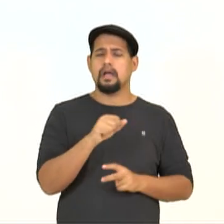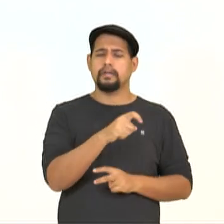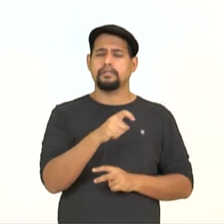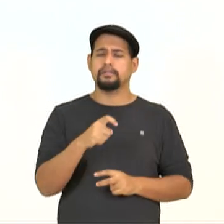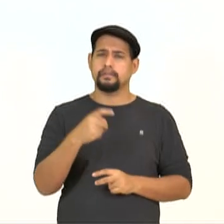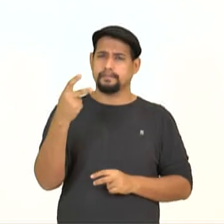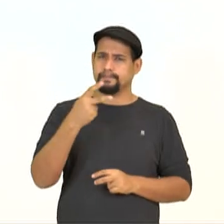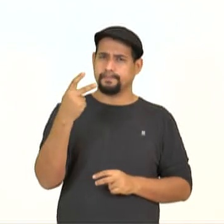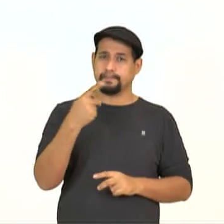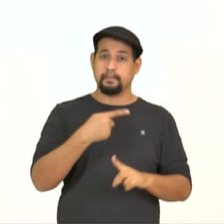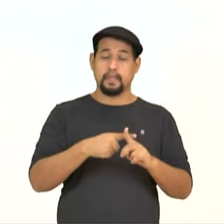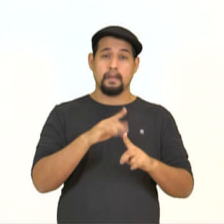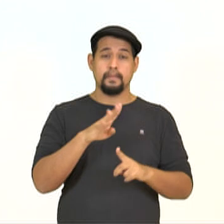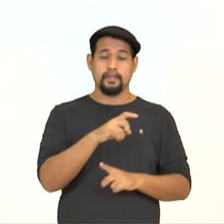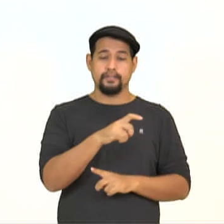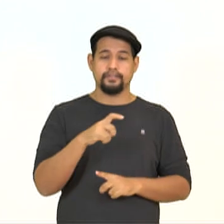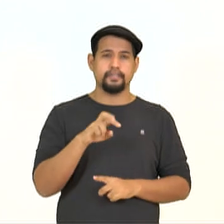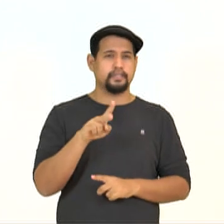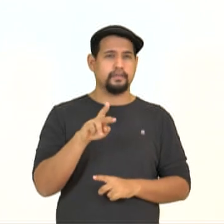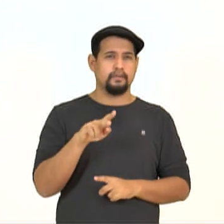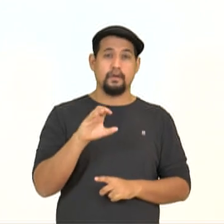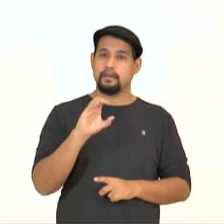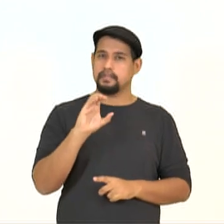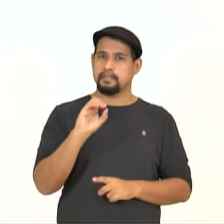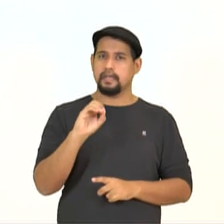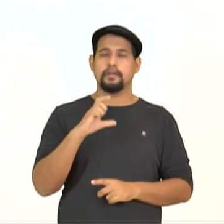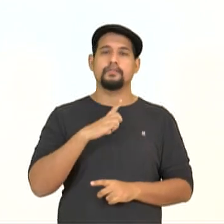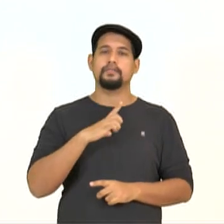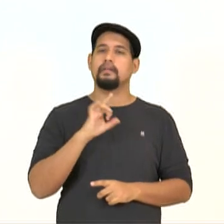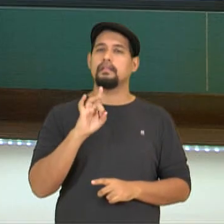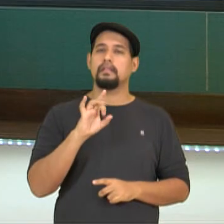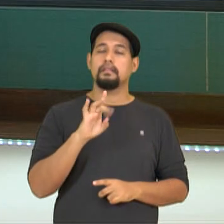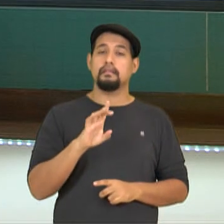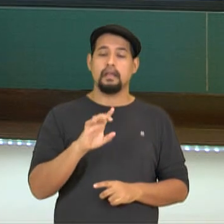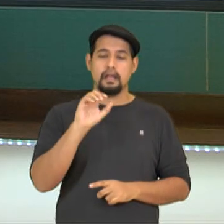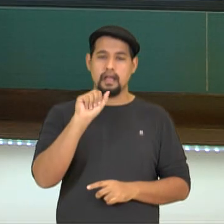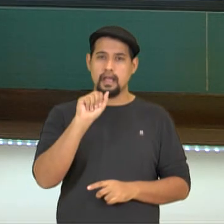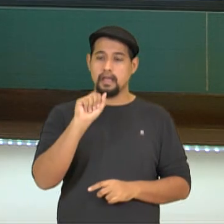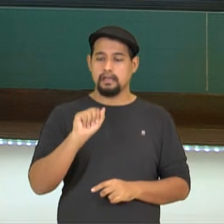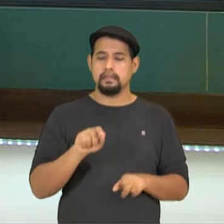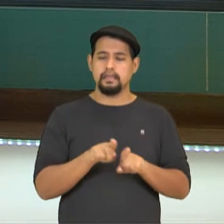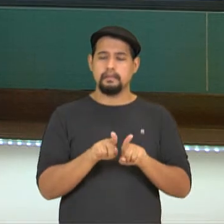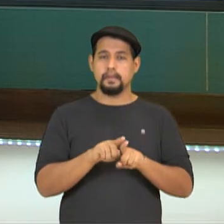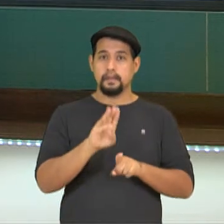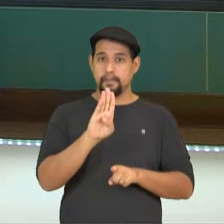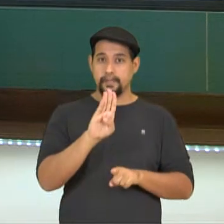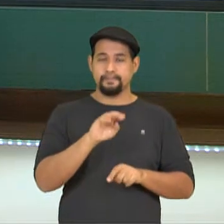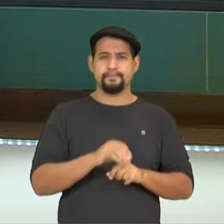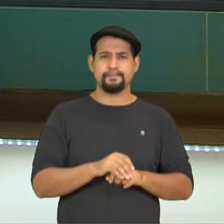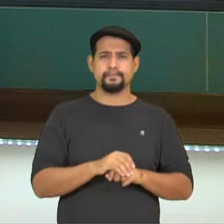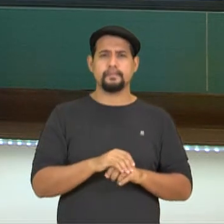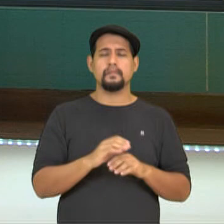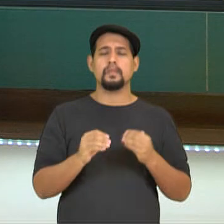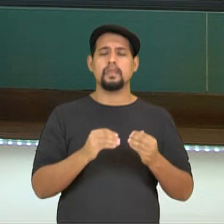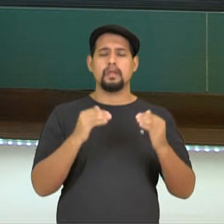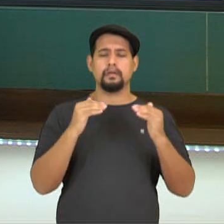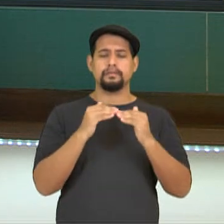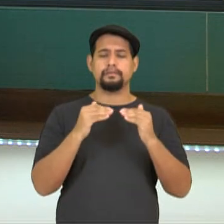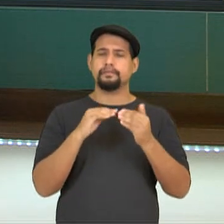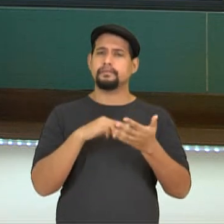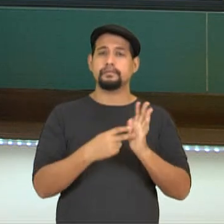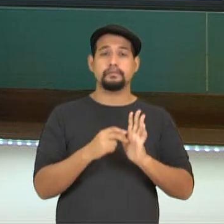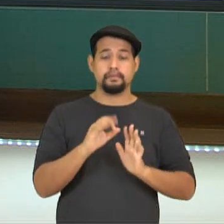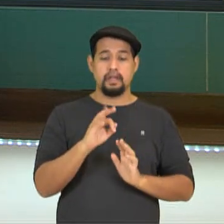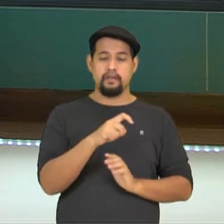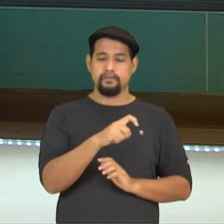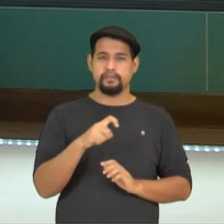ax ao quadrado mais bx igual a zero, uma equação que só tem o coeficiente a e o b, a função correspondente a ela é a função